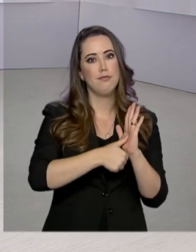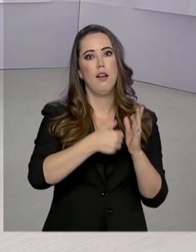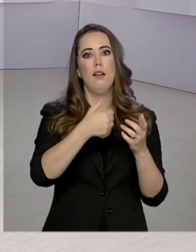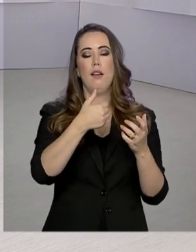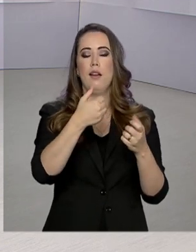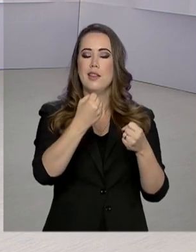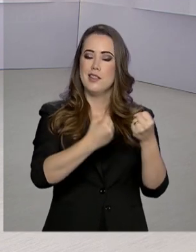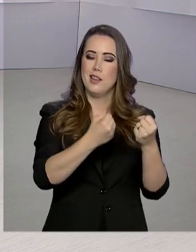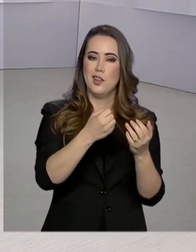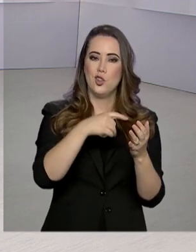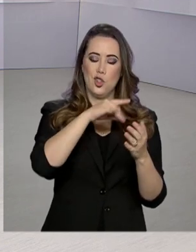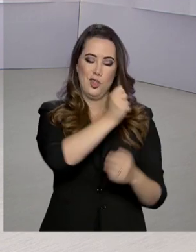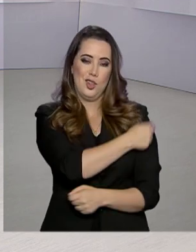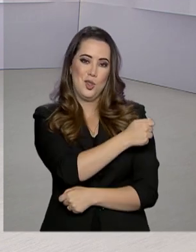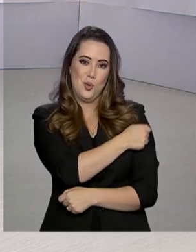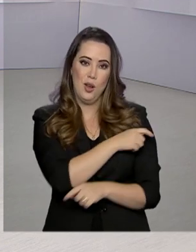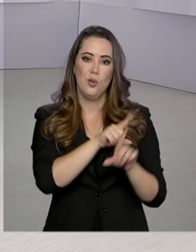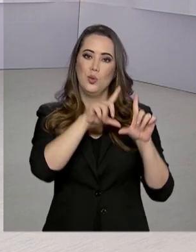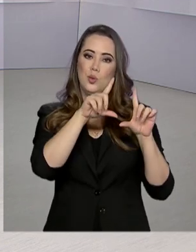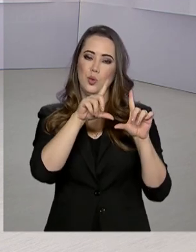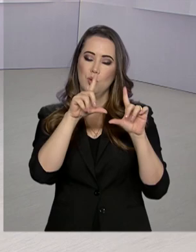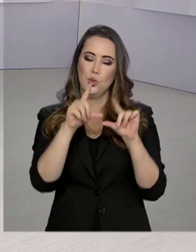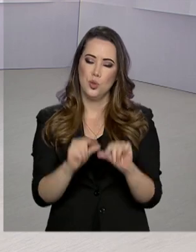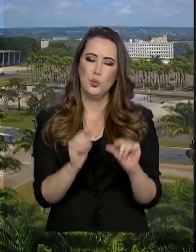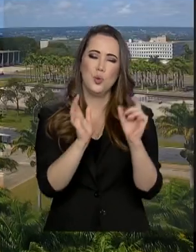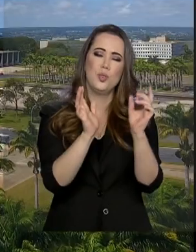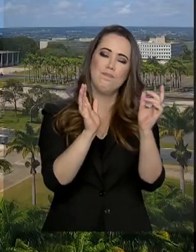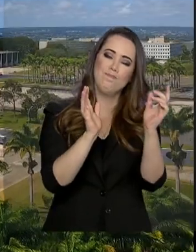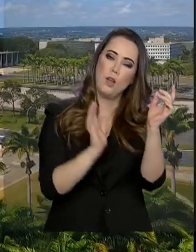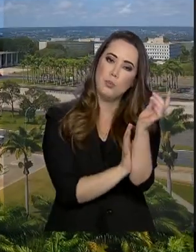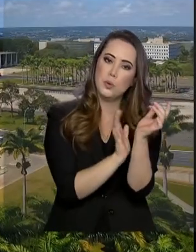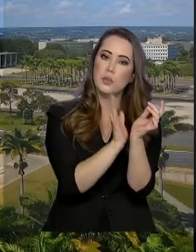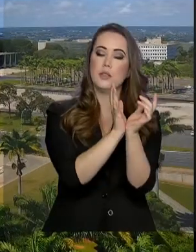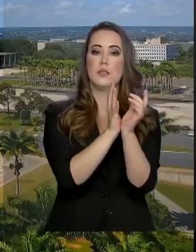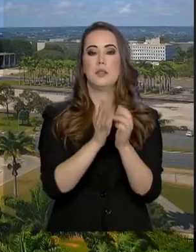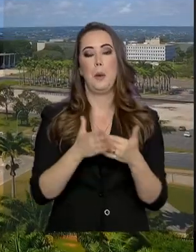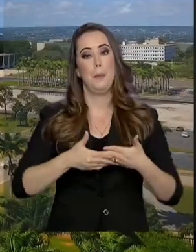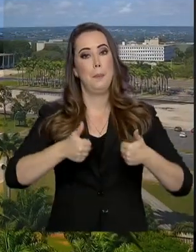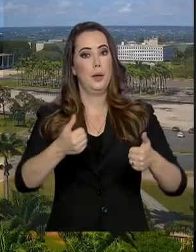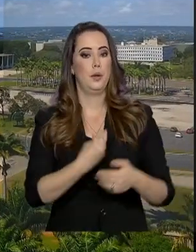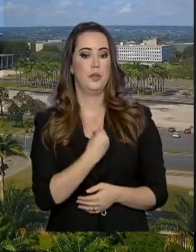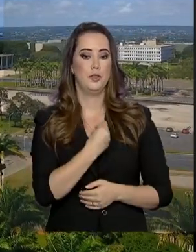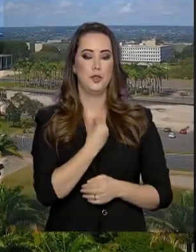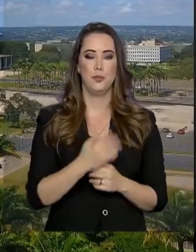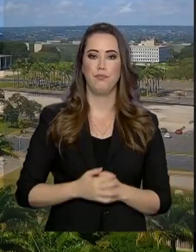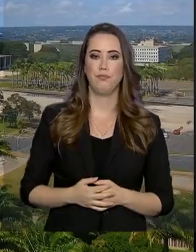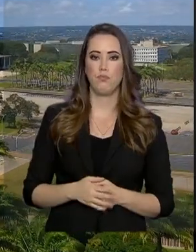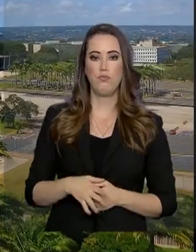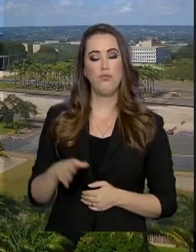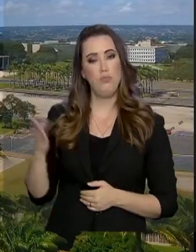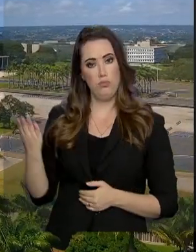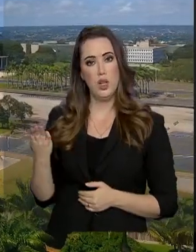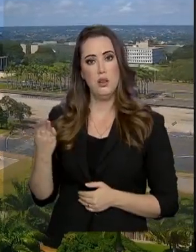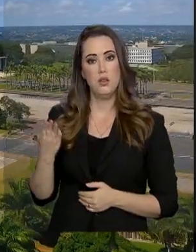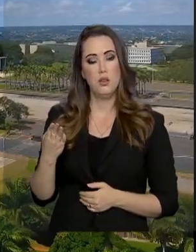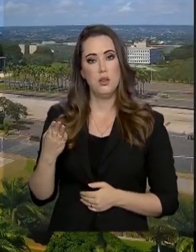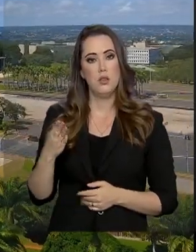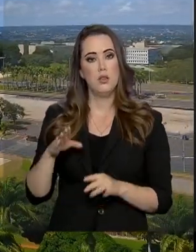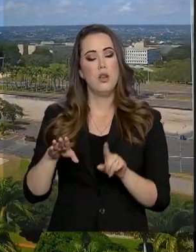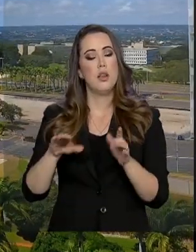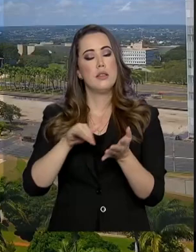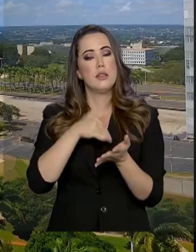a vida do cidadão e reduzir a burocracia. Conhecida como a Prefeitura do Palácio do Planalto, a